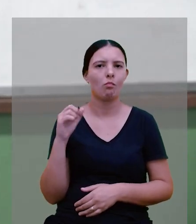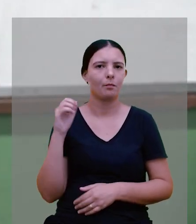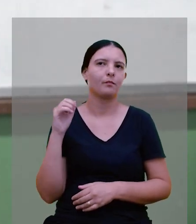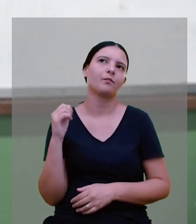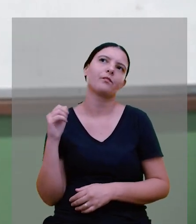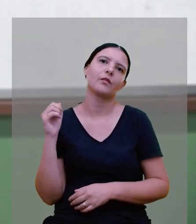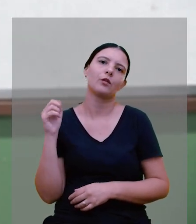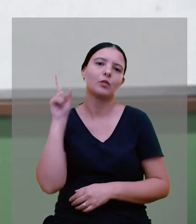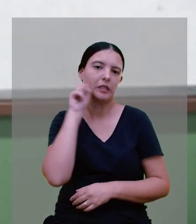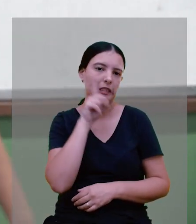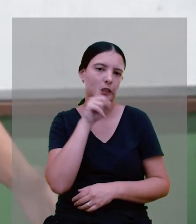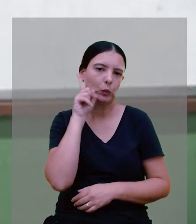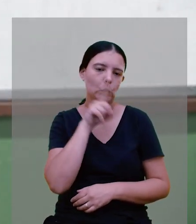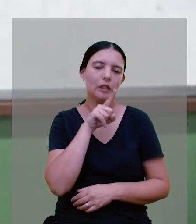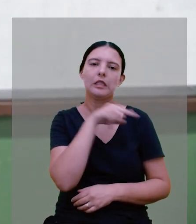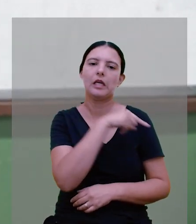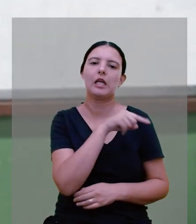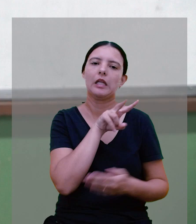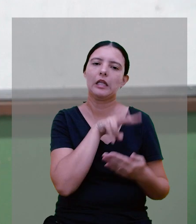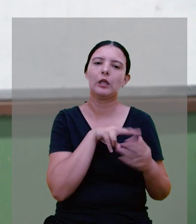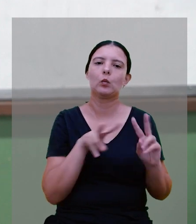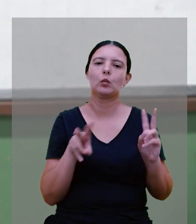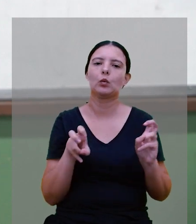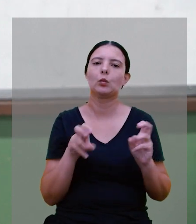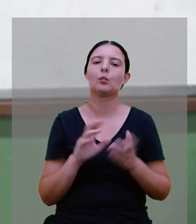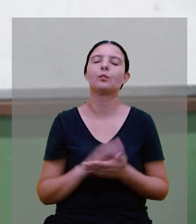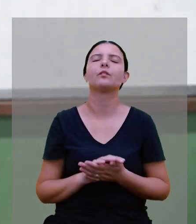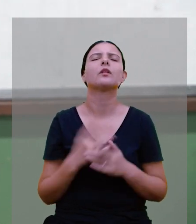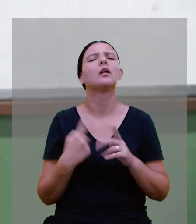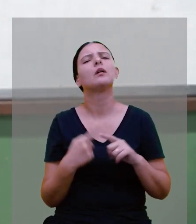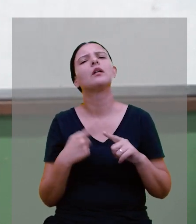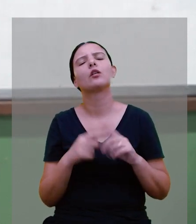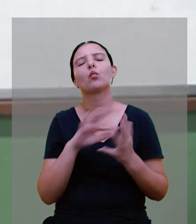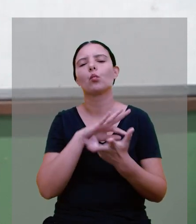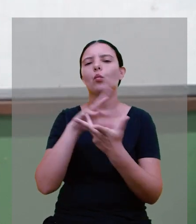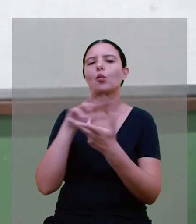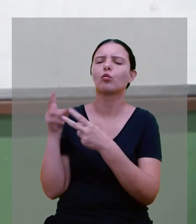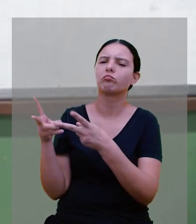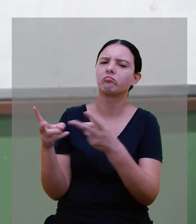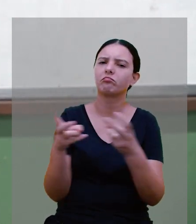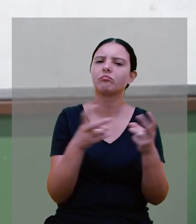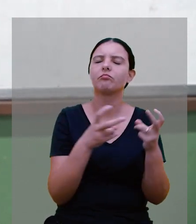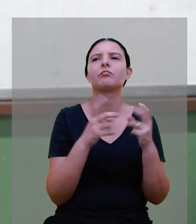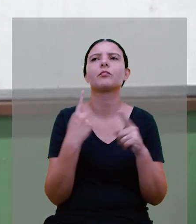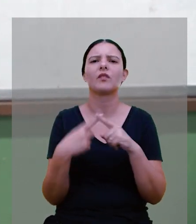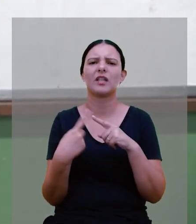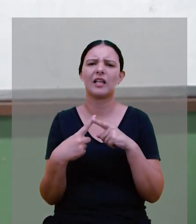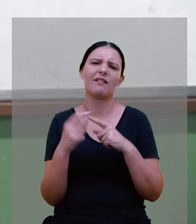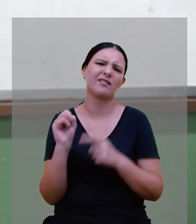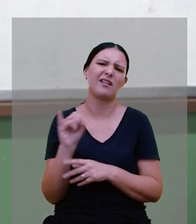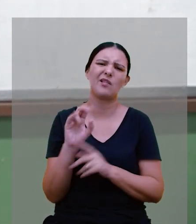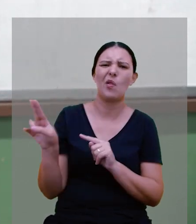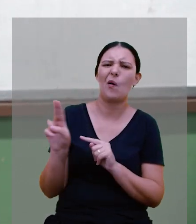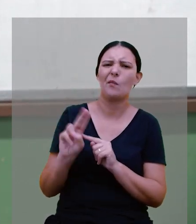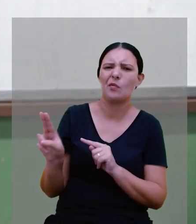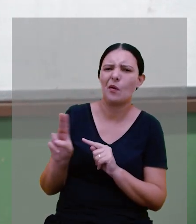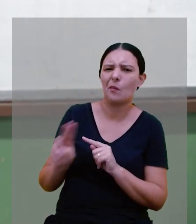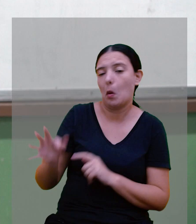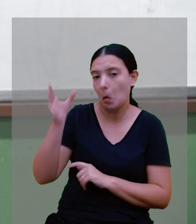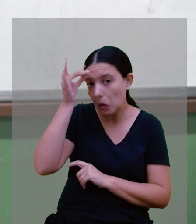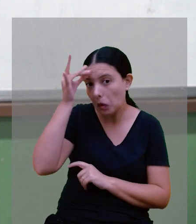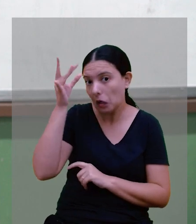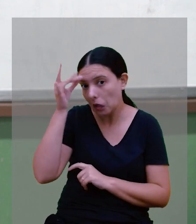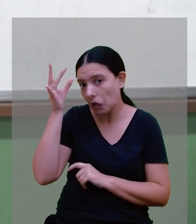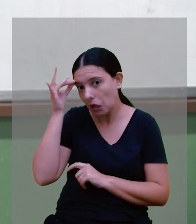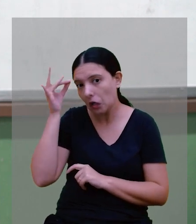maiores psicopatas dos Estados Unidos dá pra gente de leitura de mundo? Né? Não é se ela guardou os nomes dos psicopatas, os